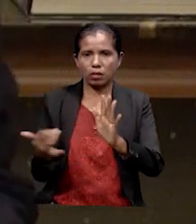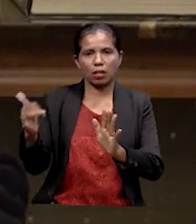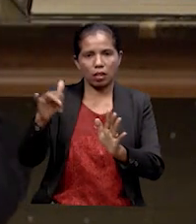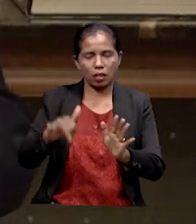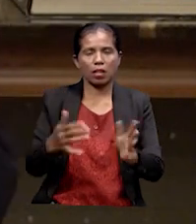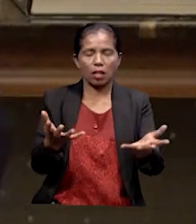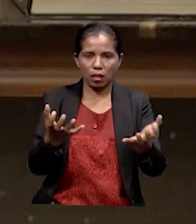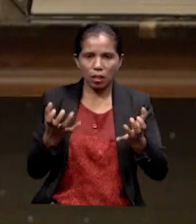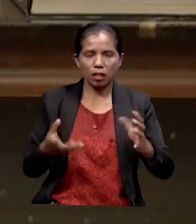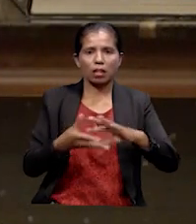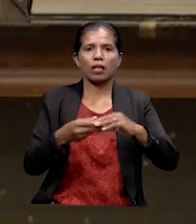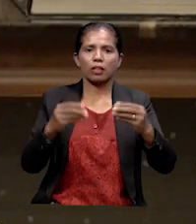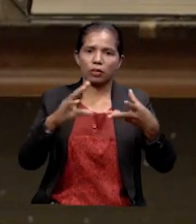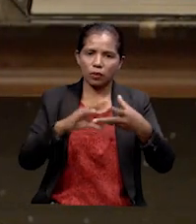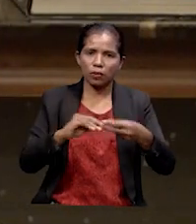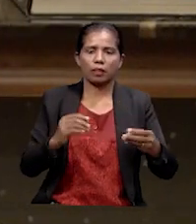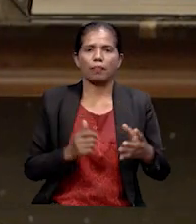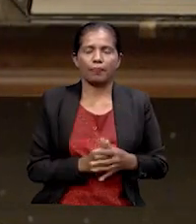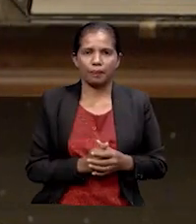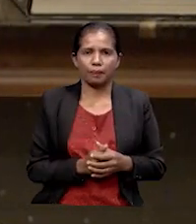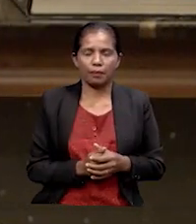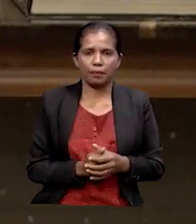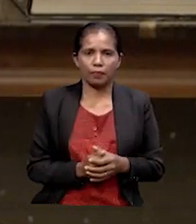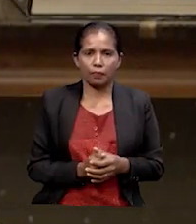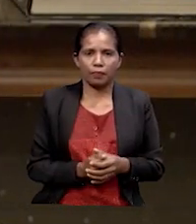da história, né?